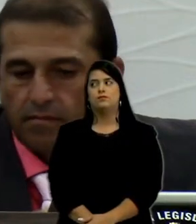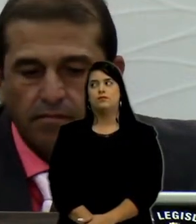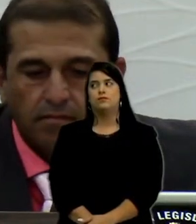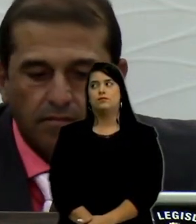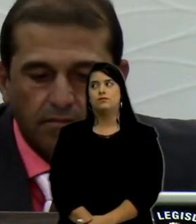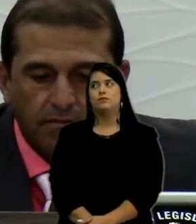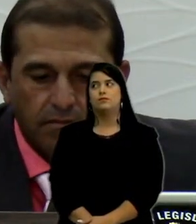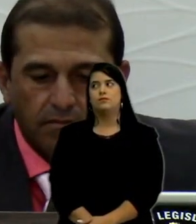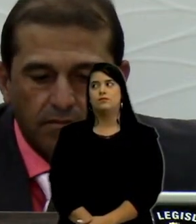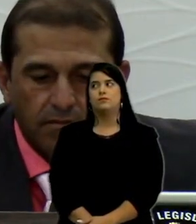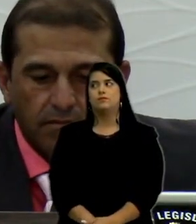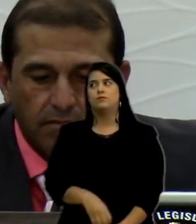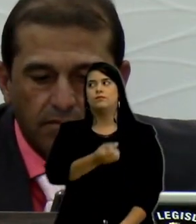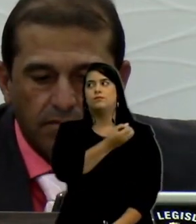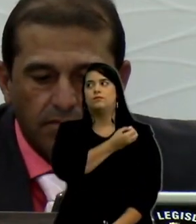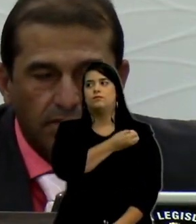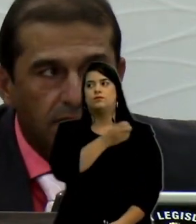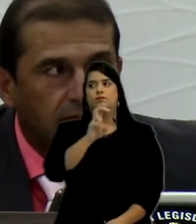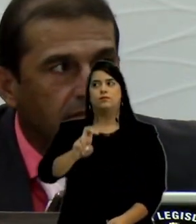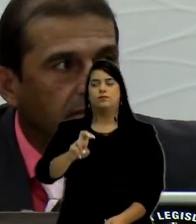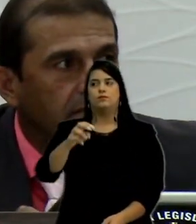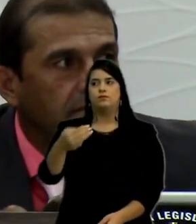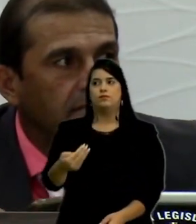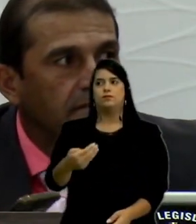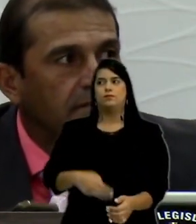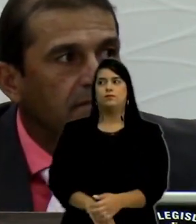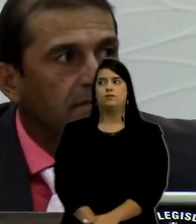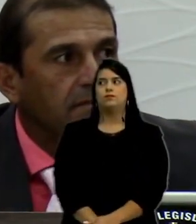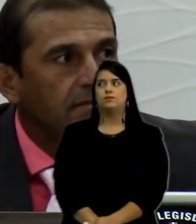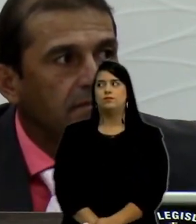Requerimento de número 53 de autoria do vereador.